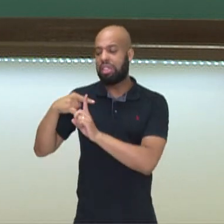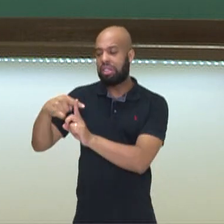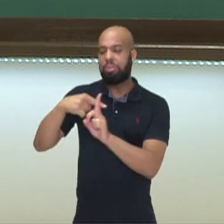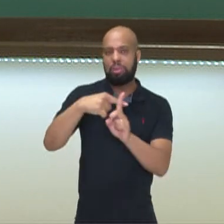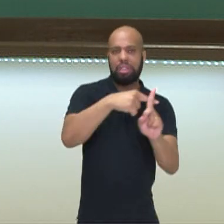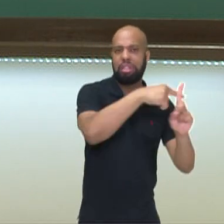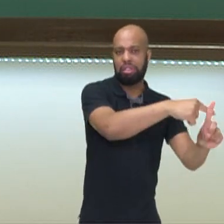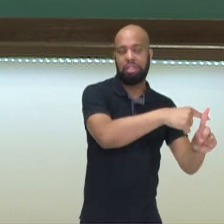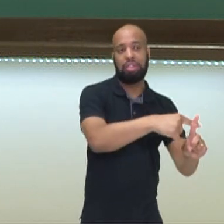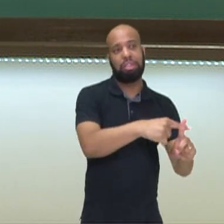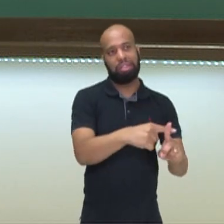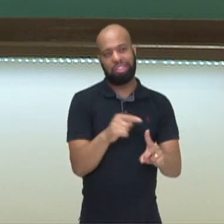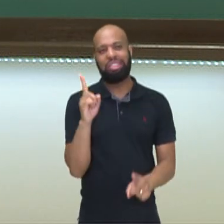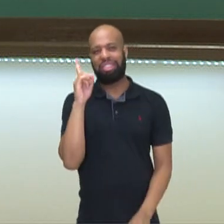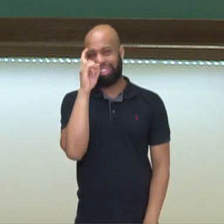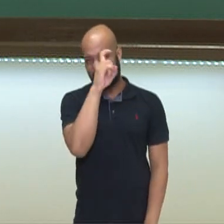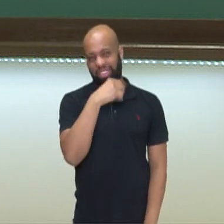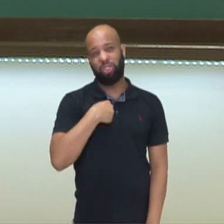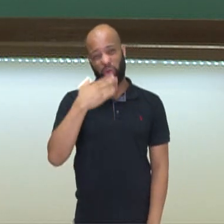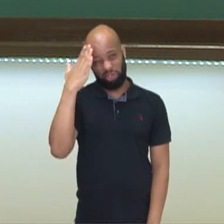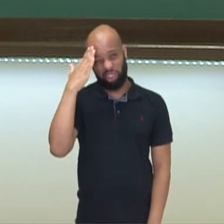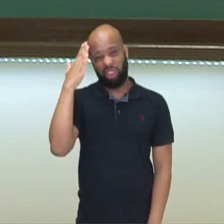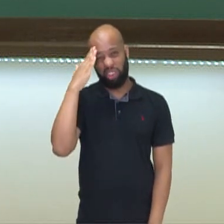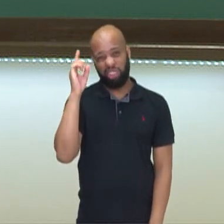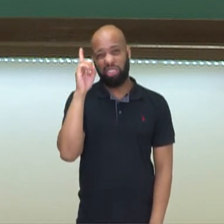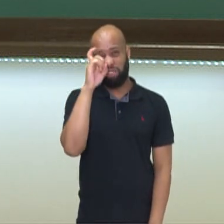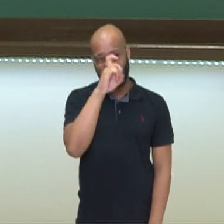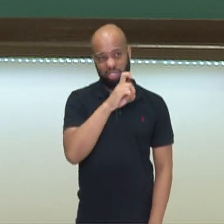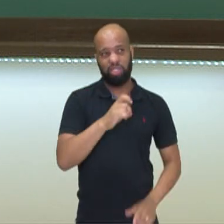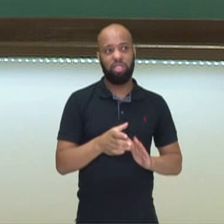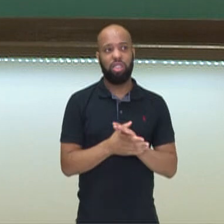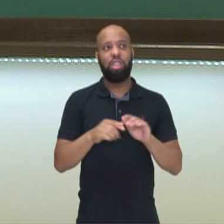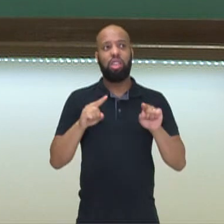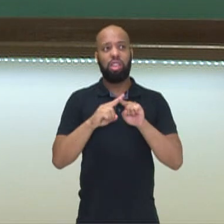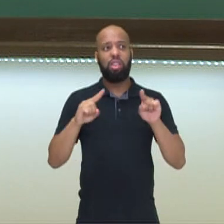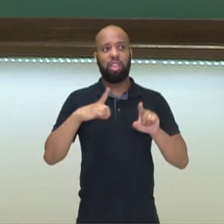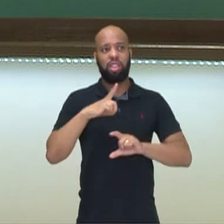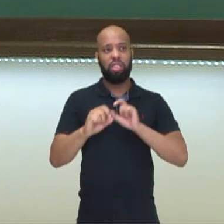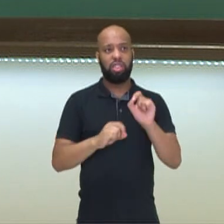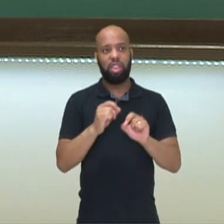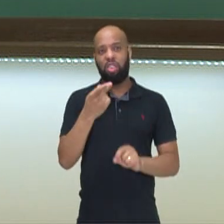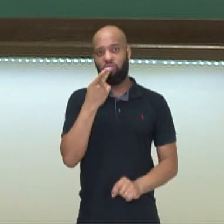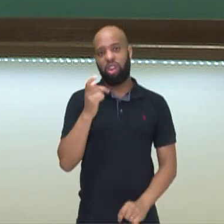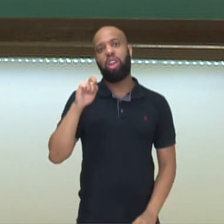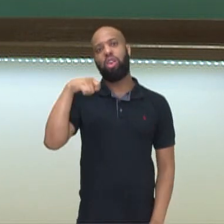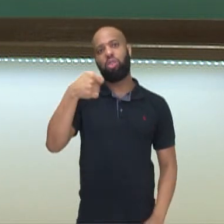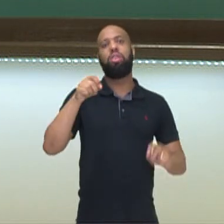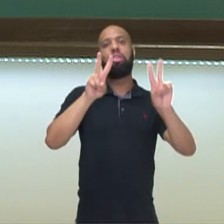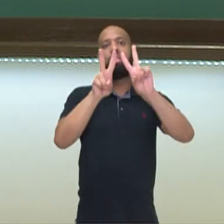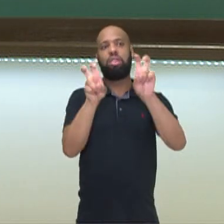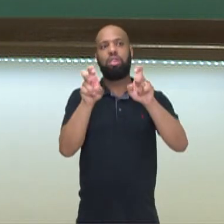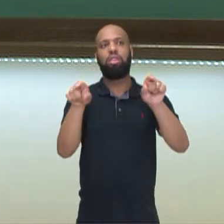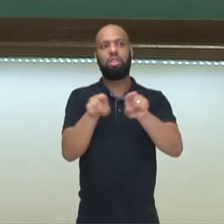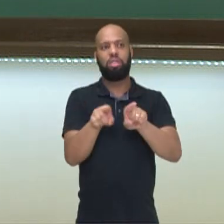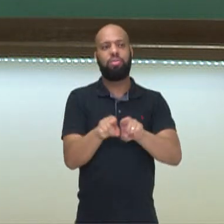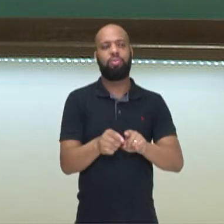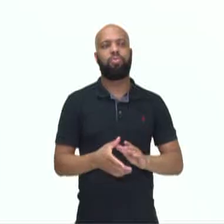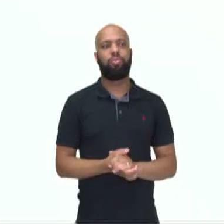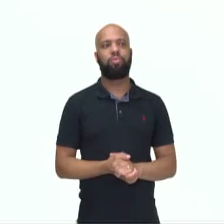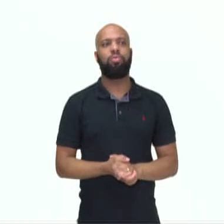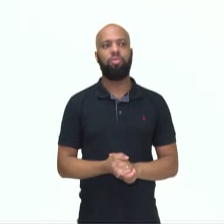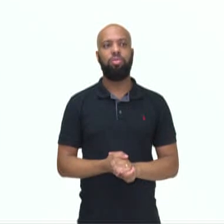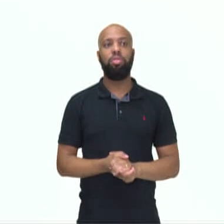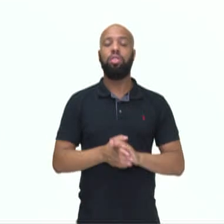assim, complicado, né, para algumas pessoas. Mas a gente tem que tratar dessa questão.